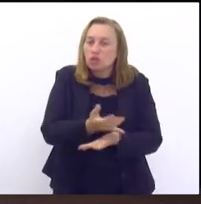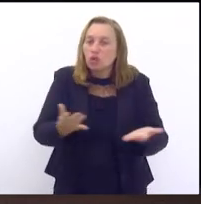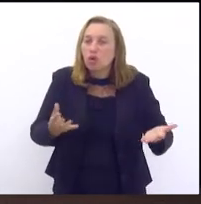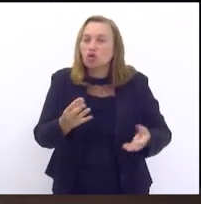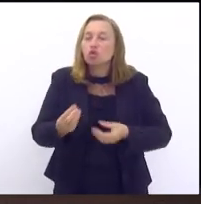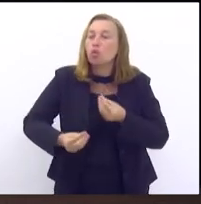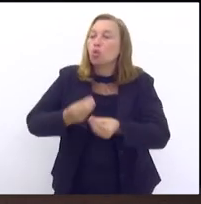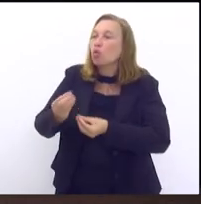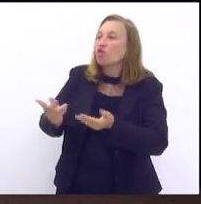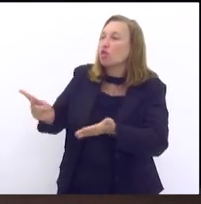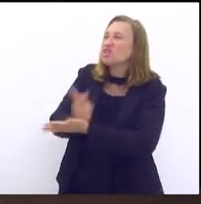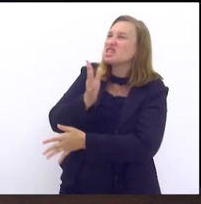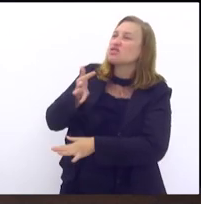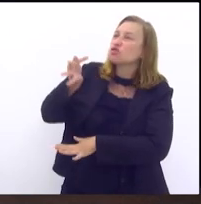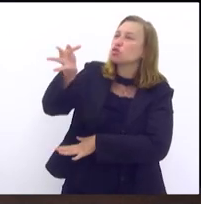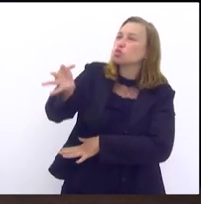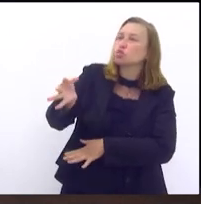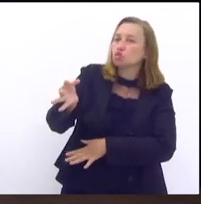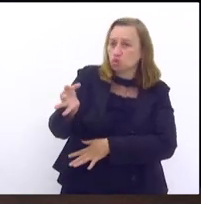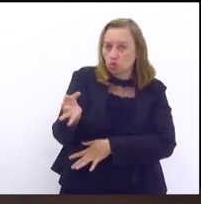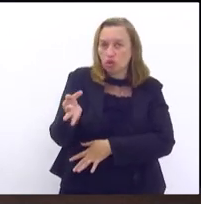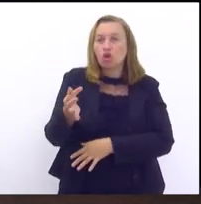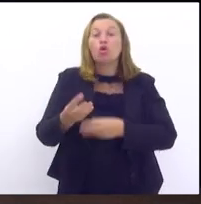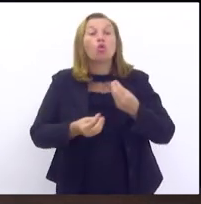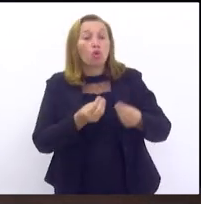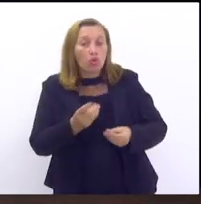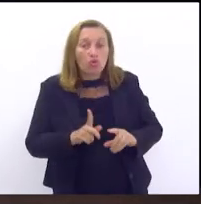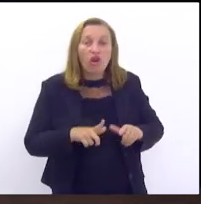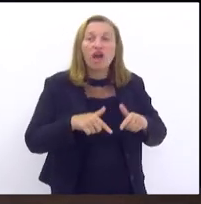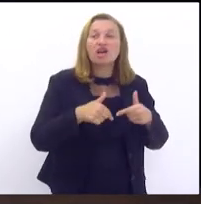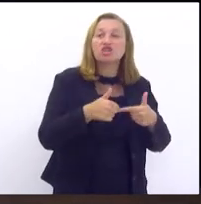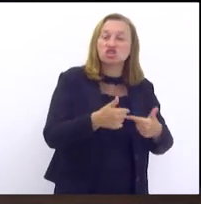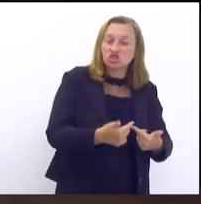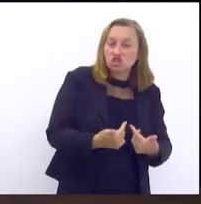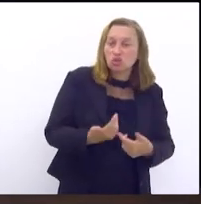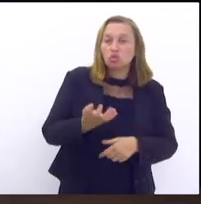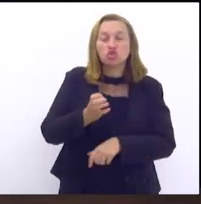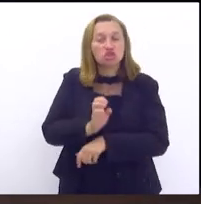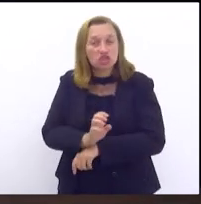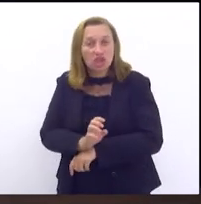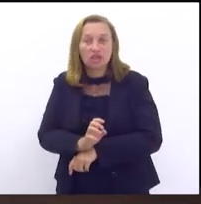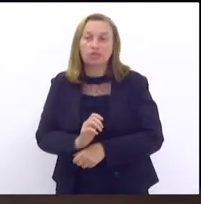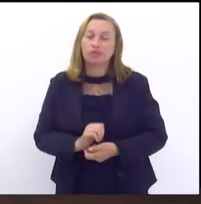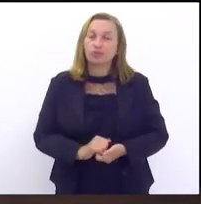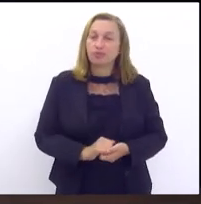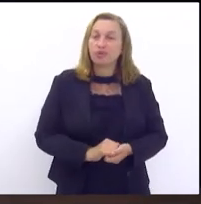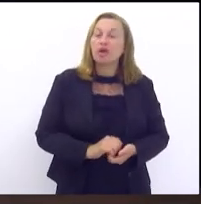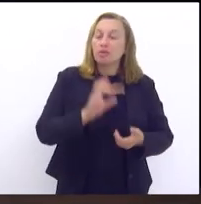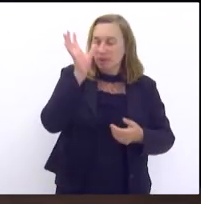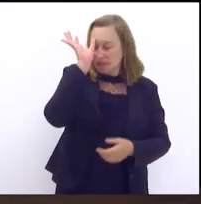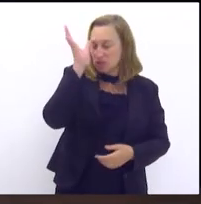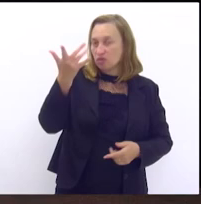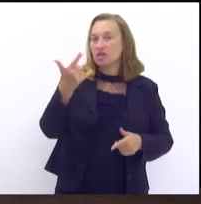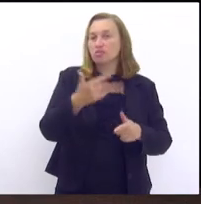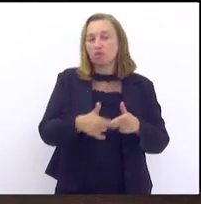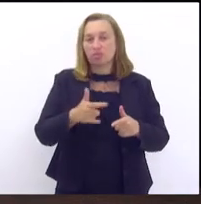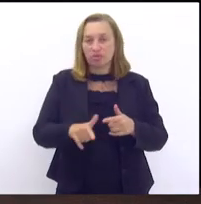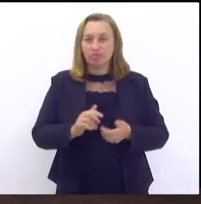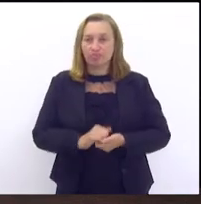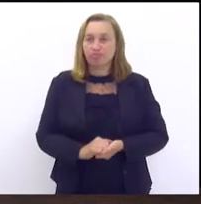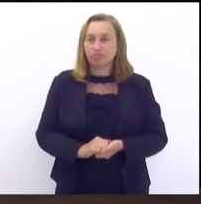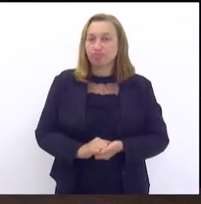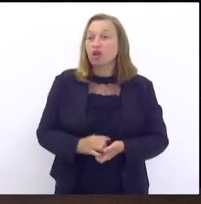acontecer, né, o que vai se dar, de que forma vai o Estado vai se posicionar para resolver esse grave problema.